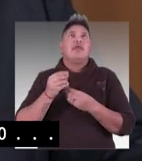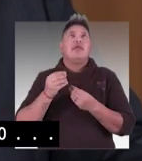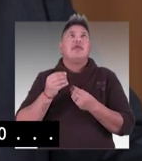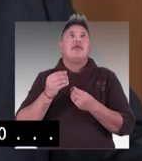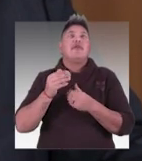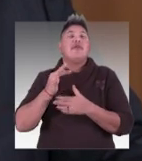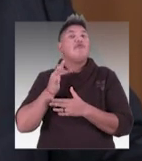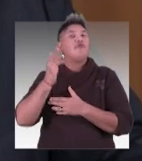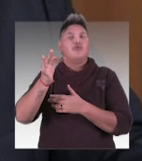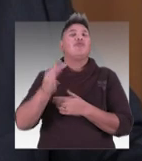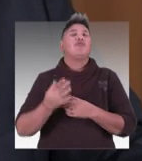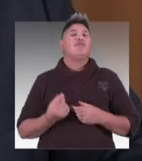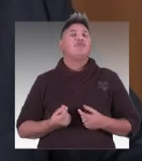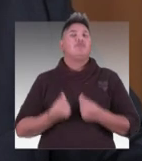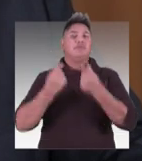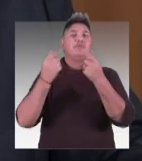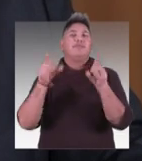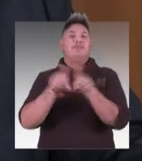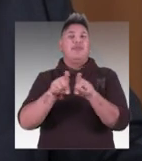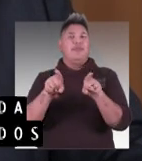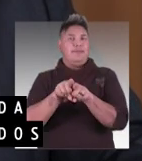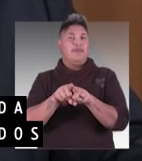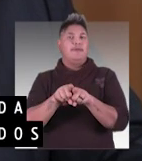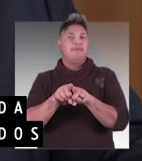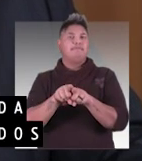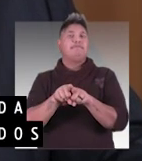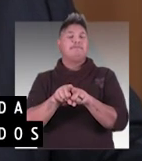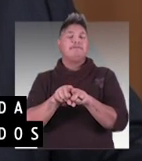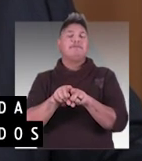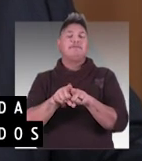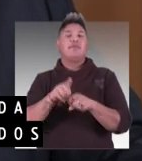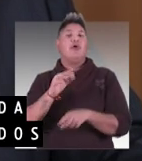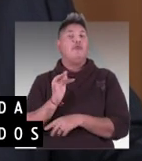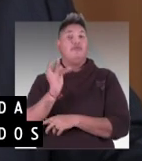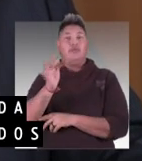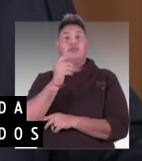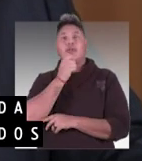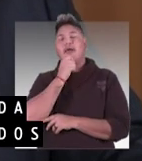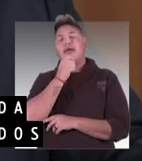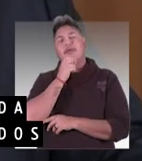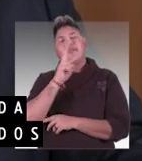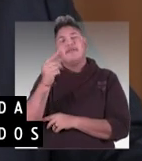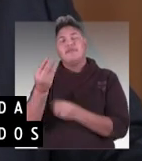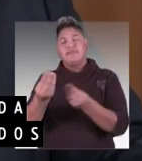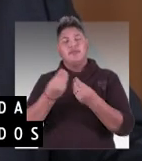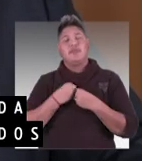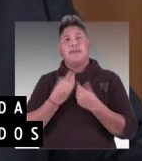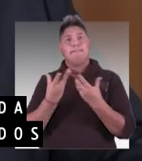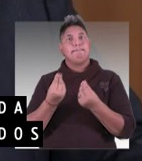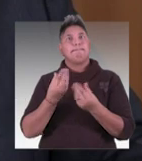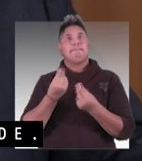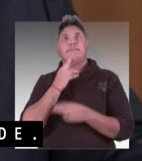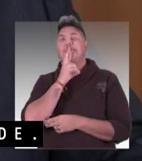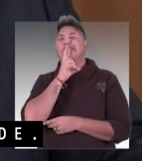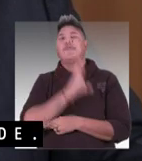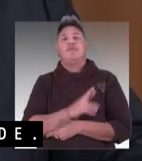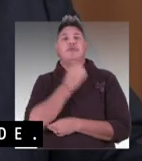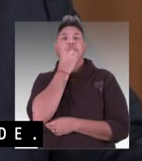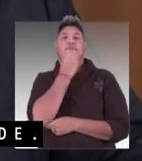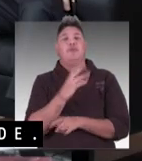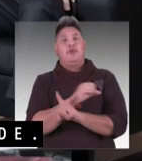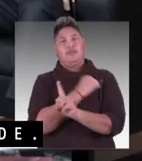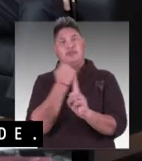vai ser um futuro muito rico, um futuro que ainda trará muitos resultados para a nossa